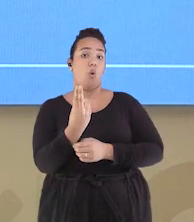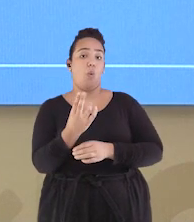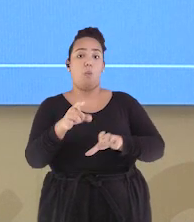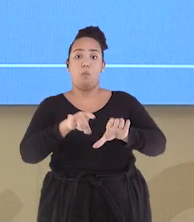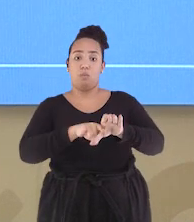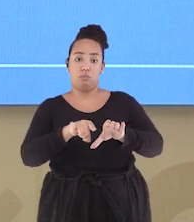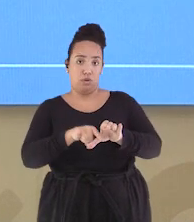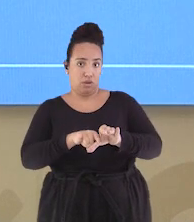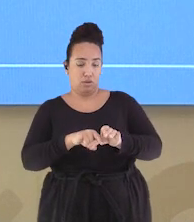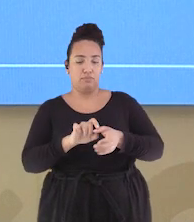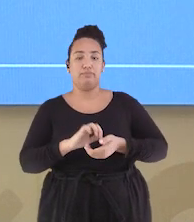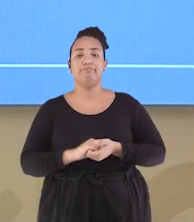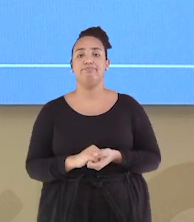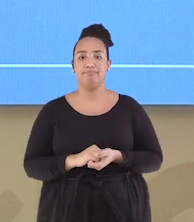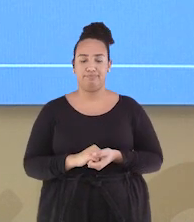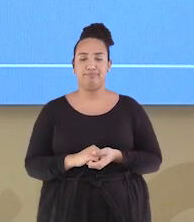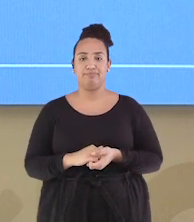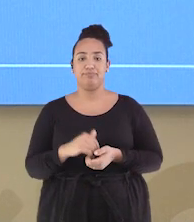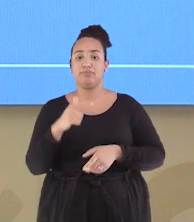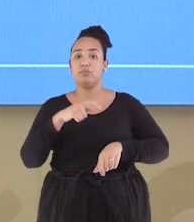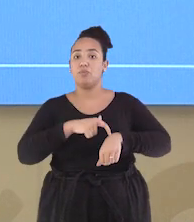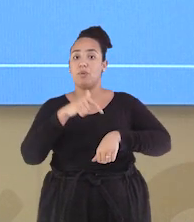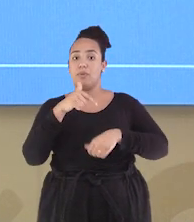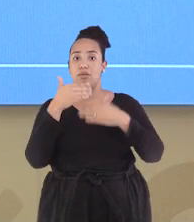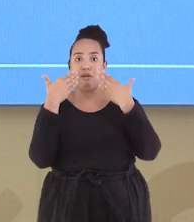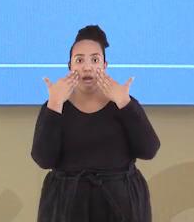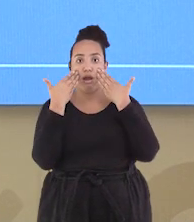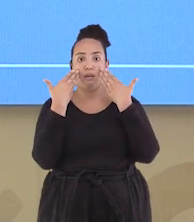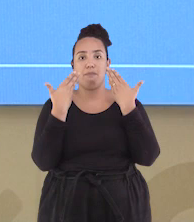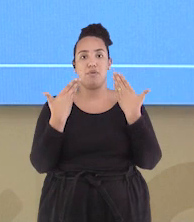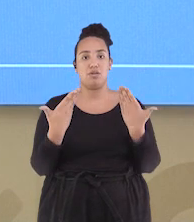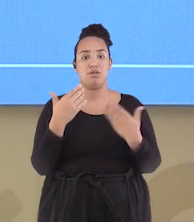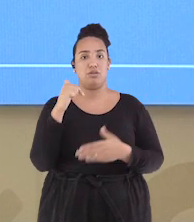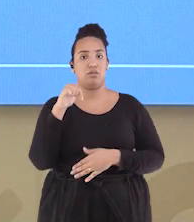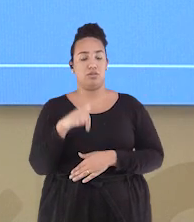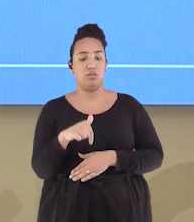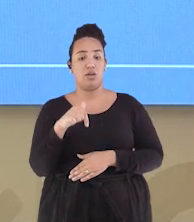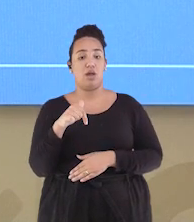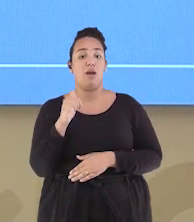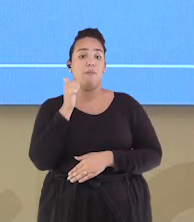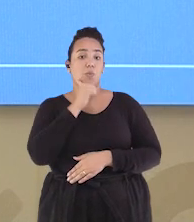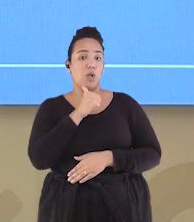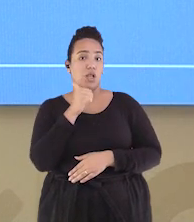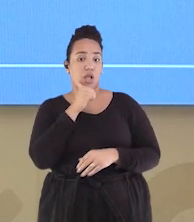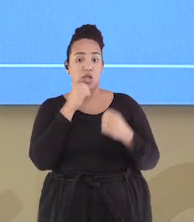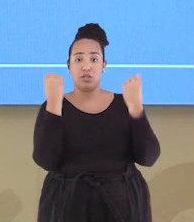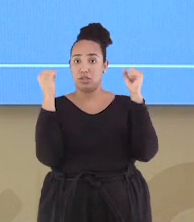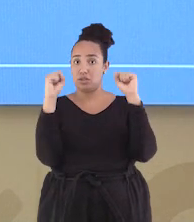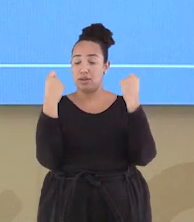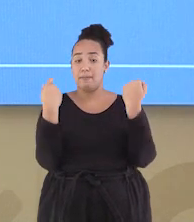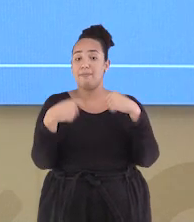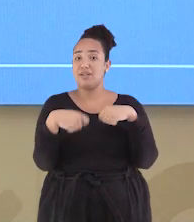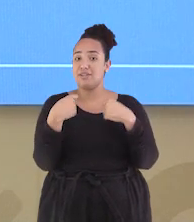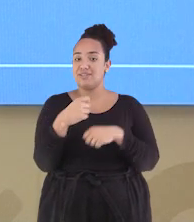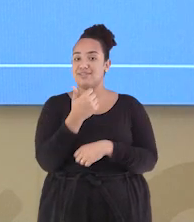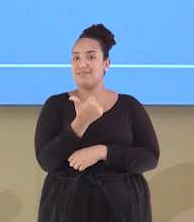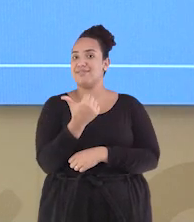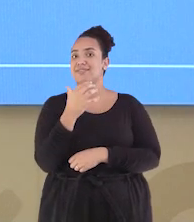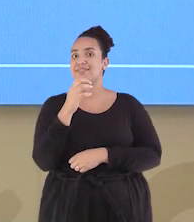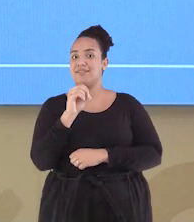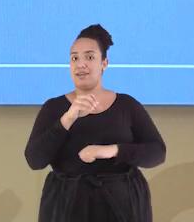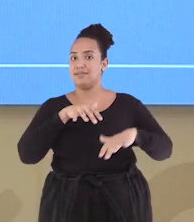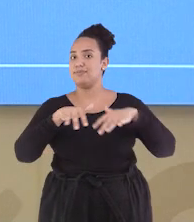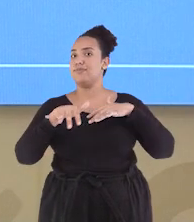ou dos pés. Durante a execução da sua apresentação, a atleta precisa fazer ao menos